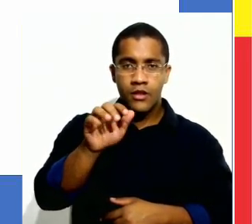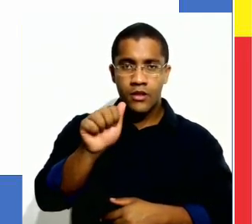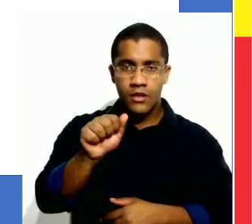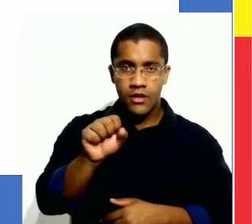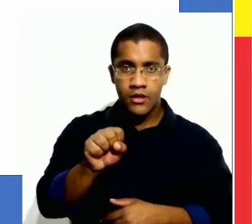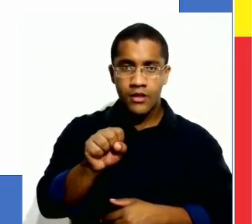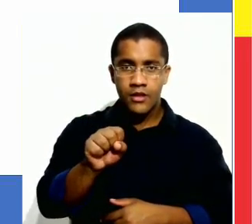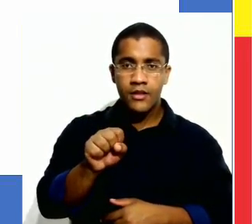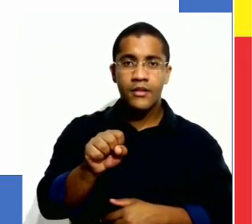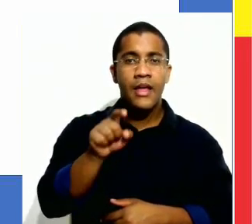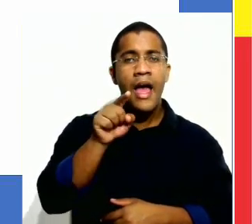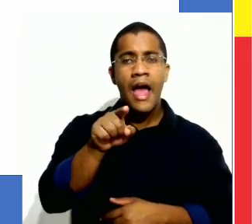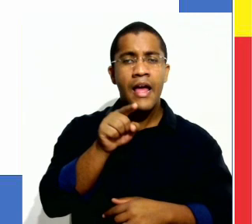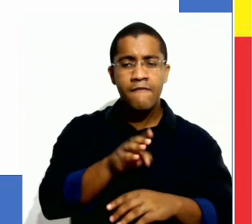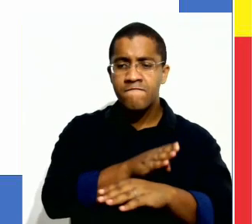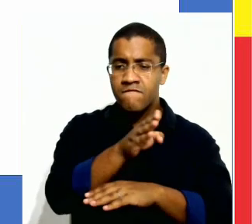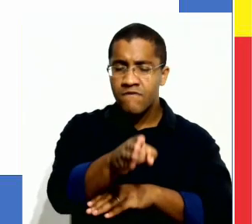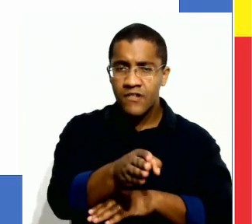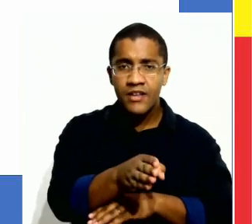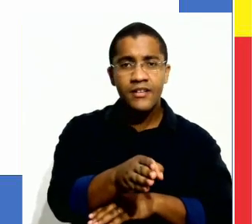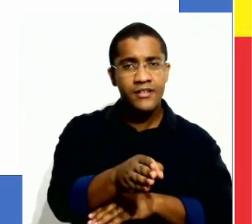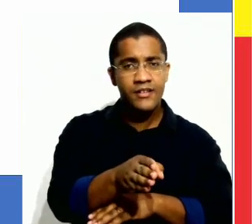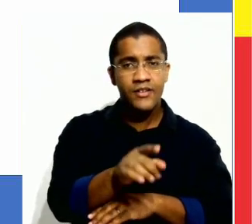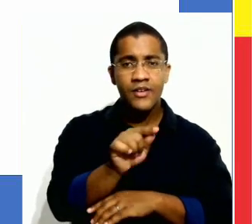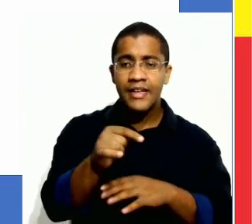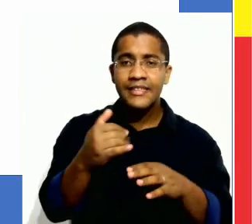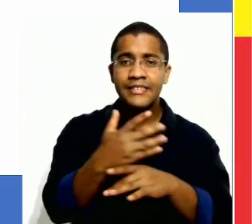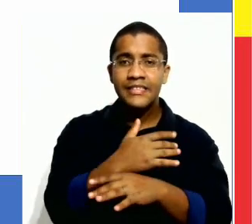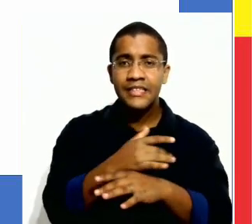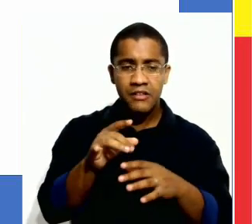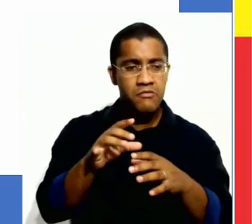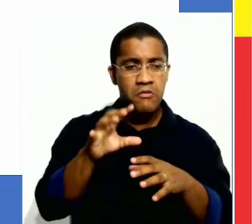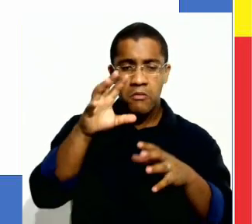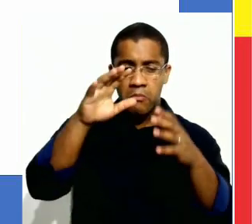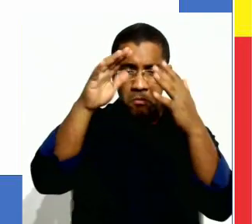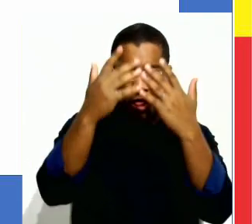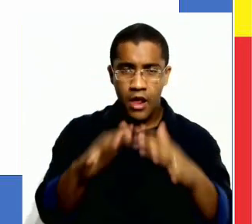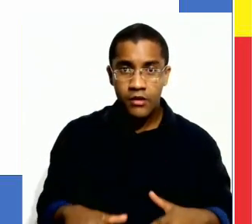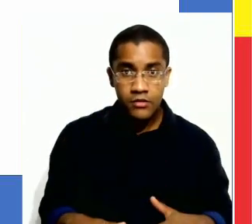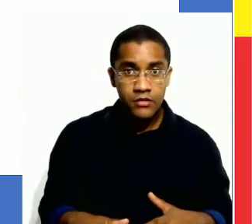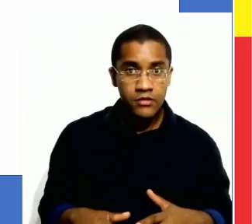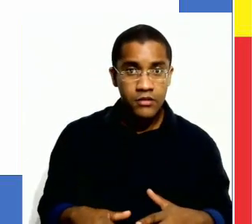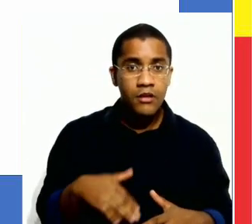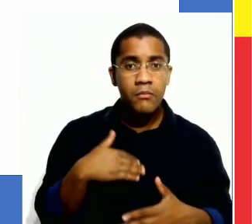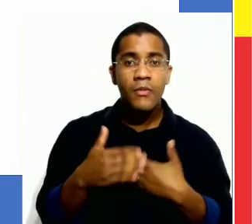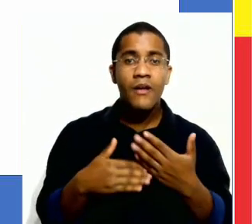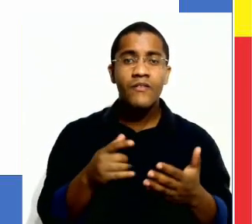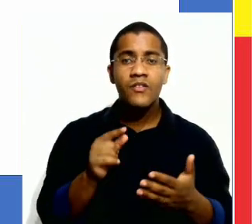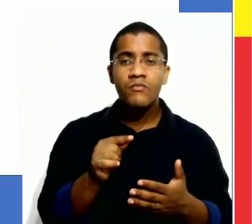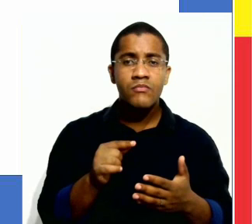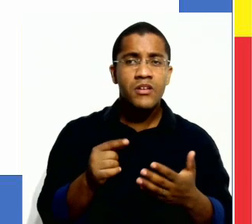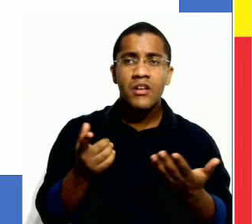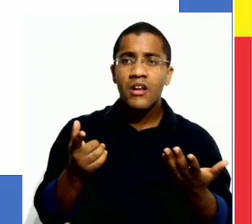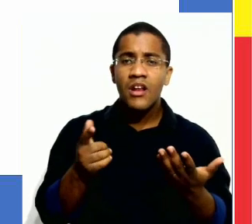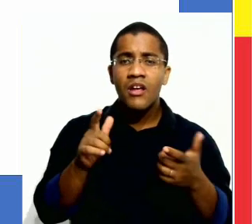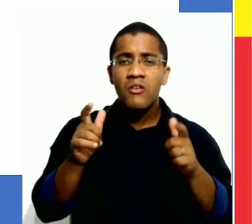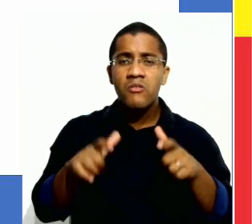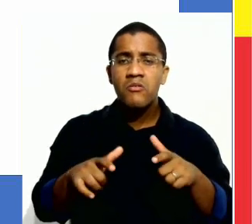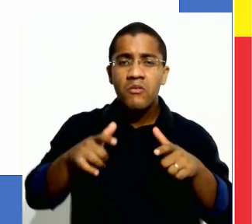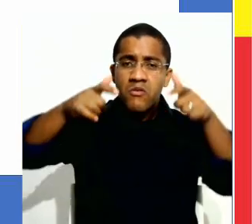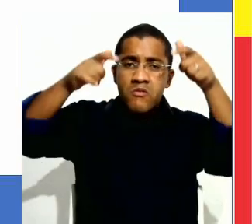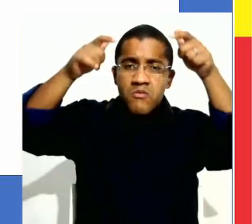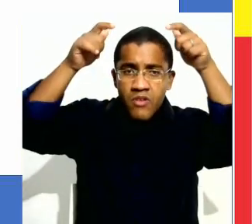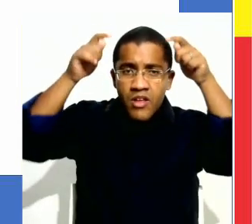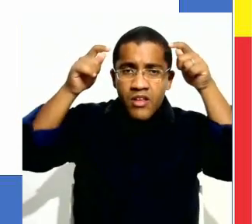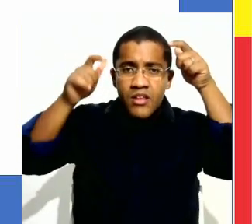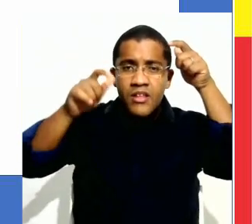chefe chamado Sundiata destruiu a cidade. Sundiata incorporou então o que sobrara do Império de